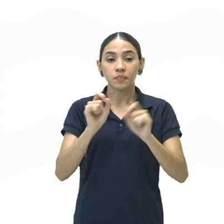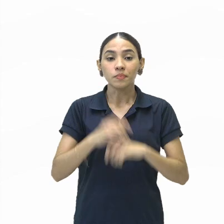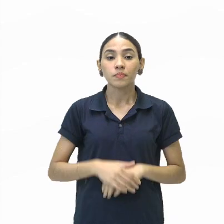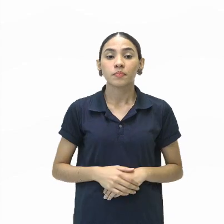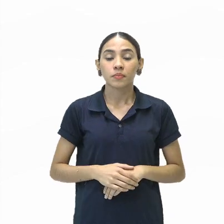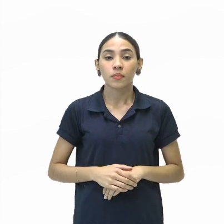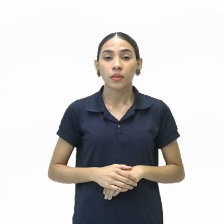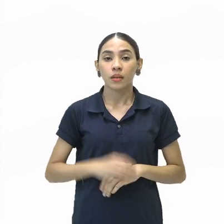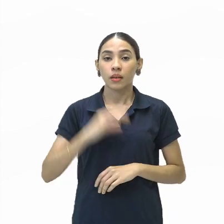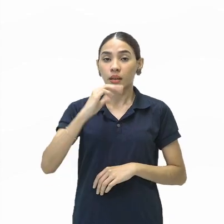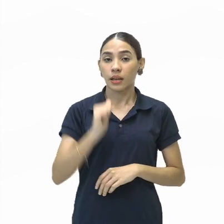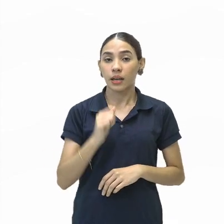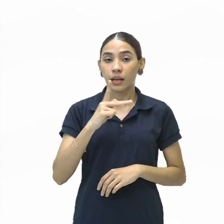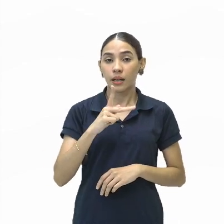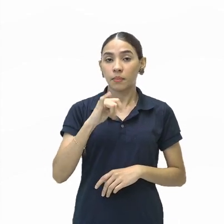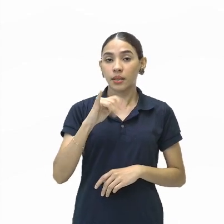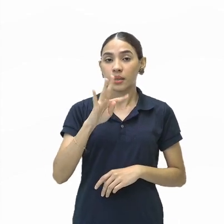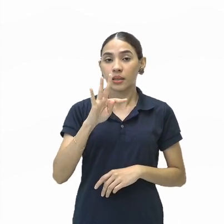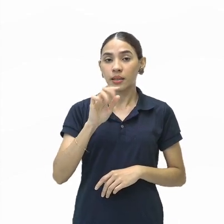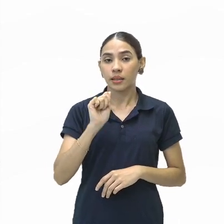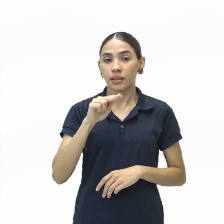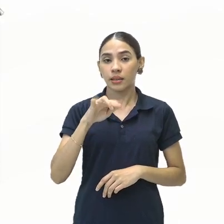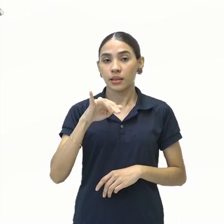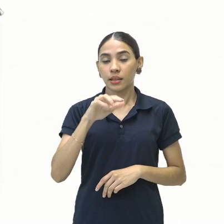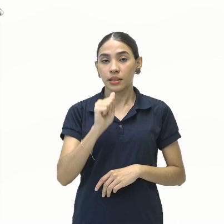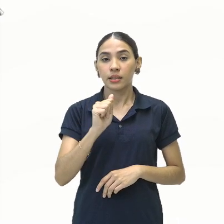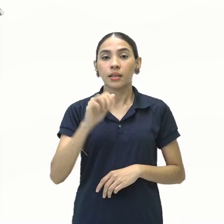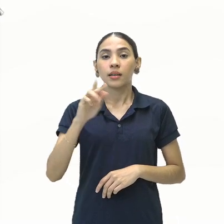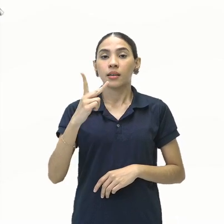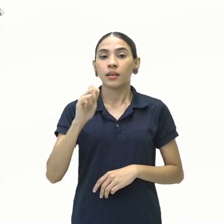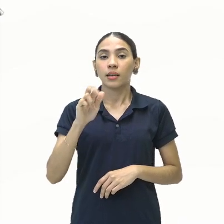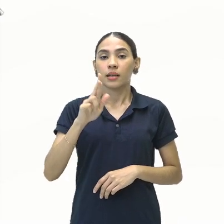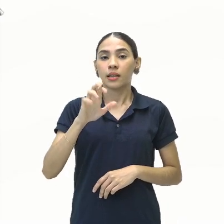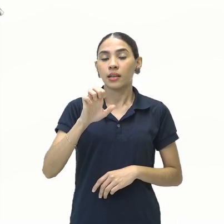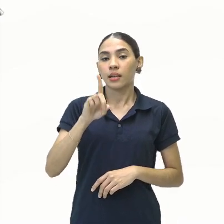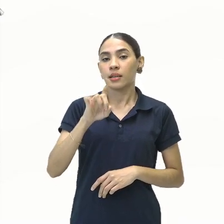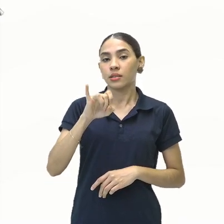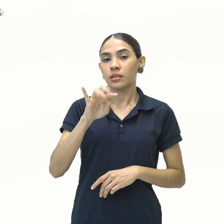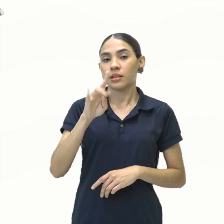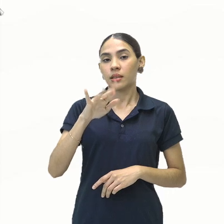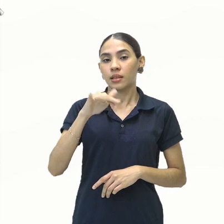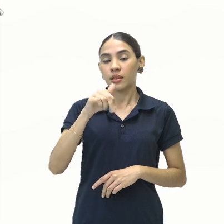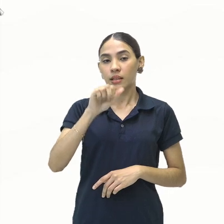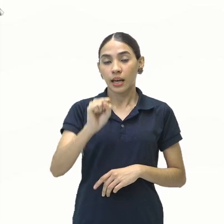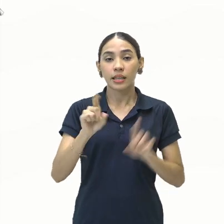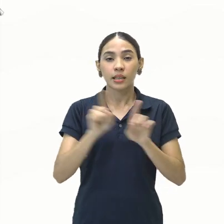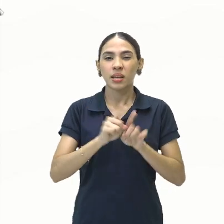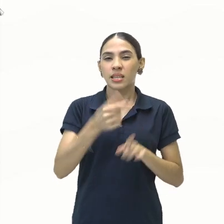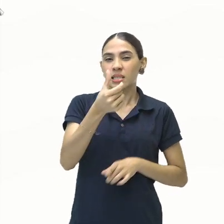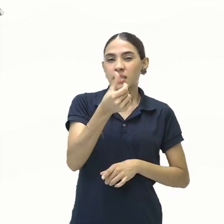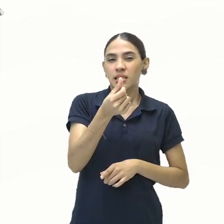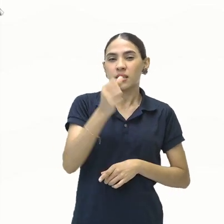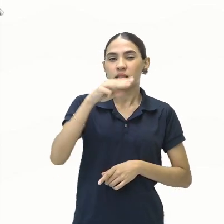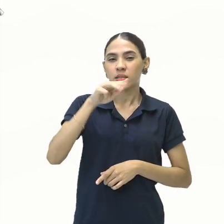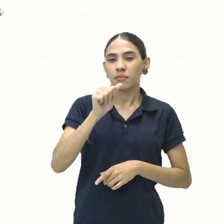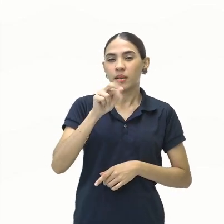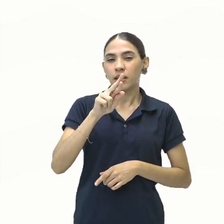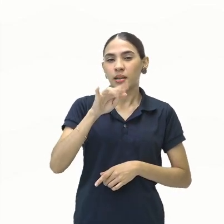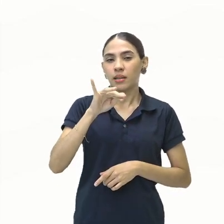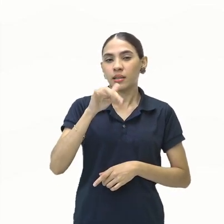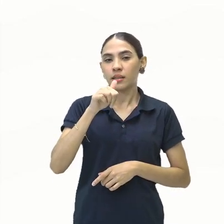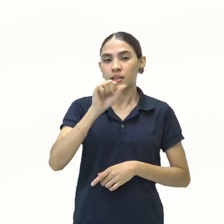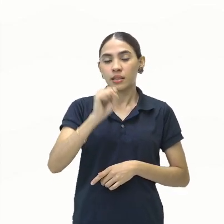as capitanias hereditárias e as seis marias. Né, o que eram? Capitanias hereditárias.